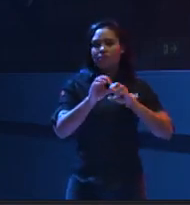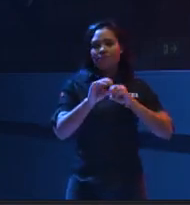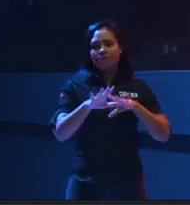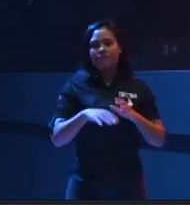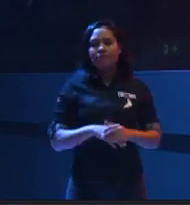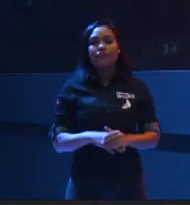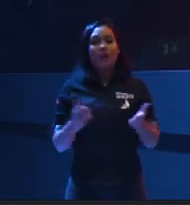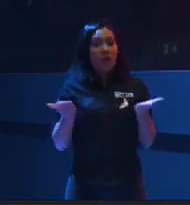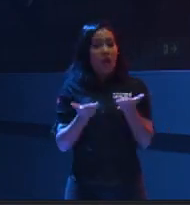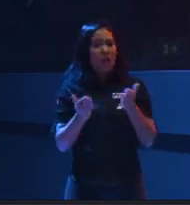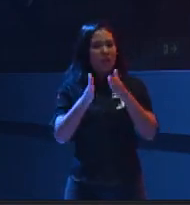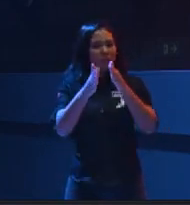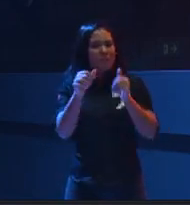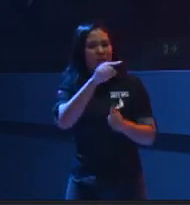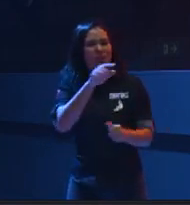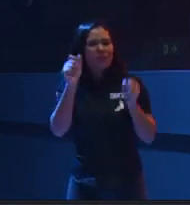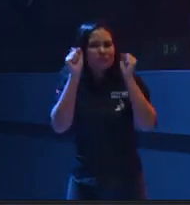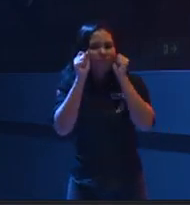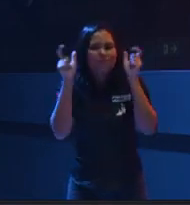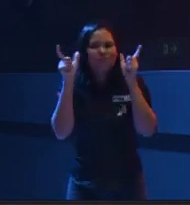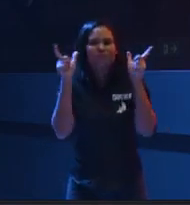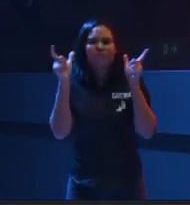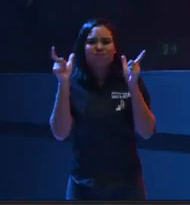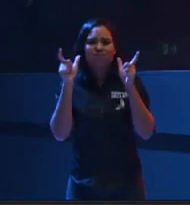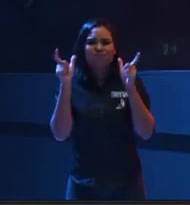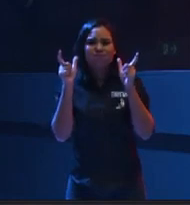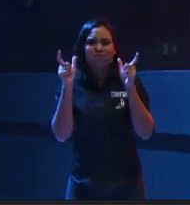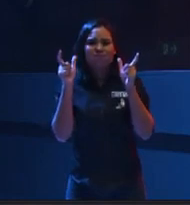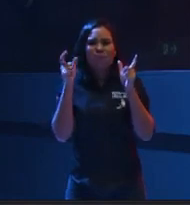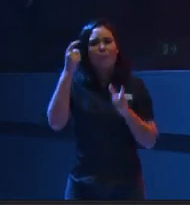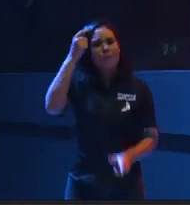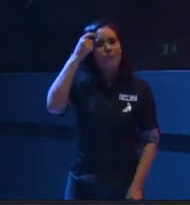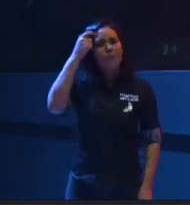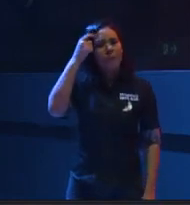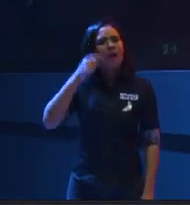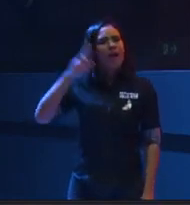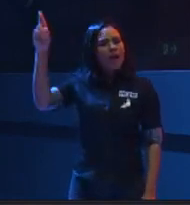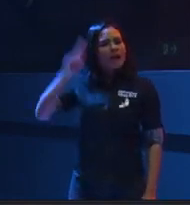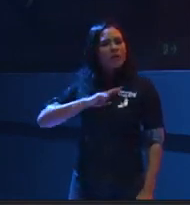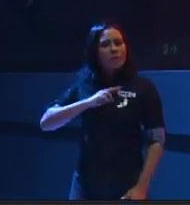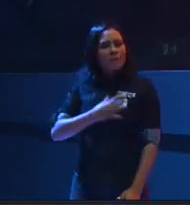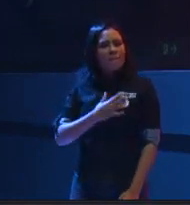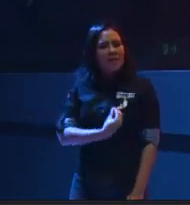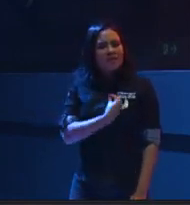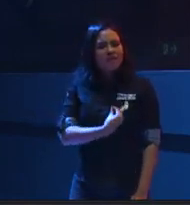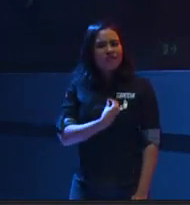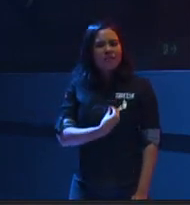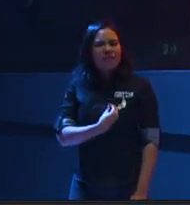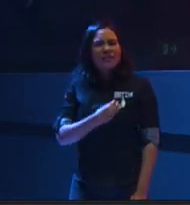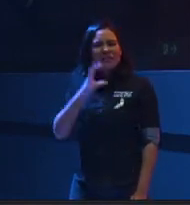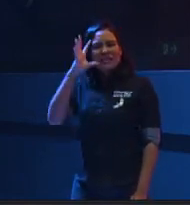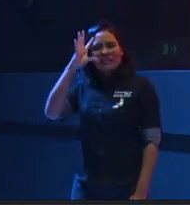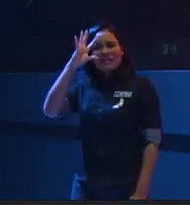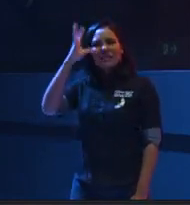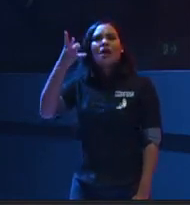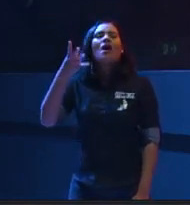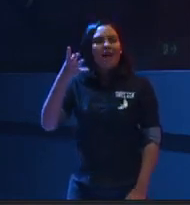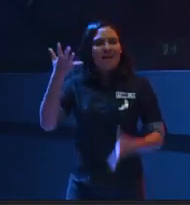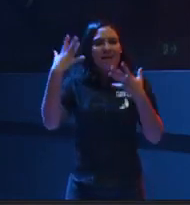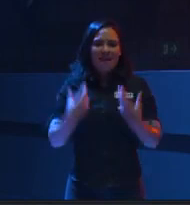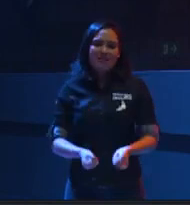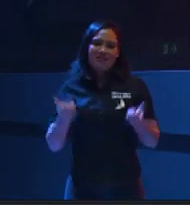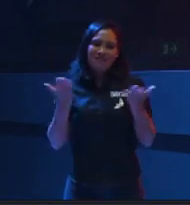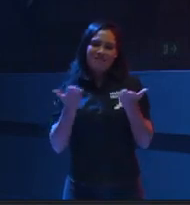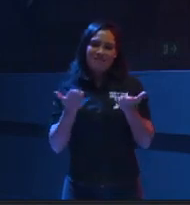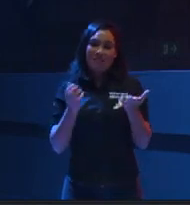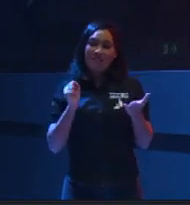comigo agora concentrado dizer é a resposta para minha vida vai chegar agora diante de